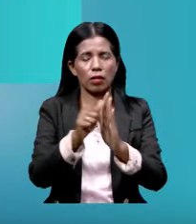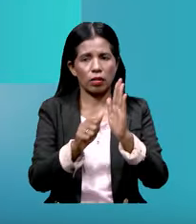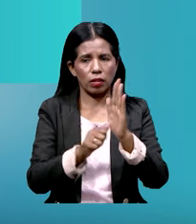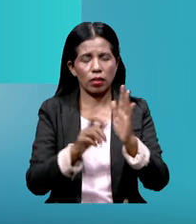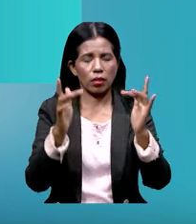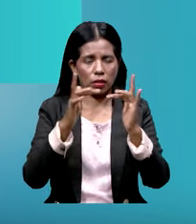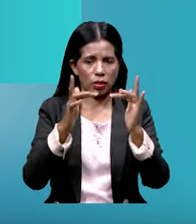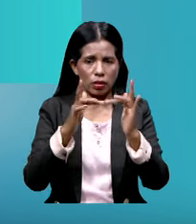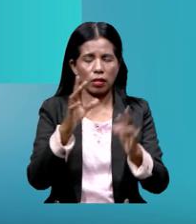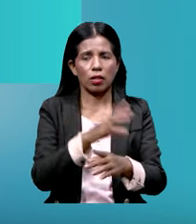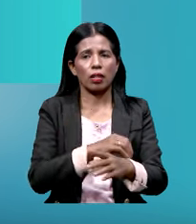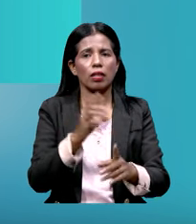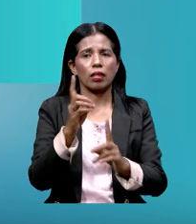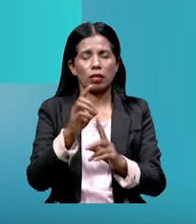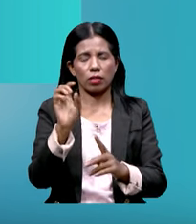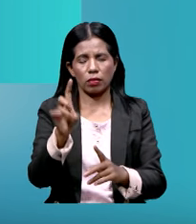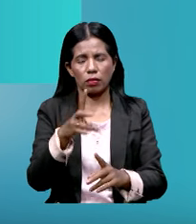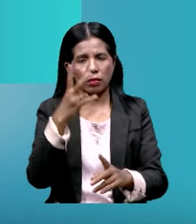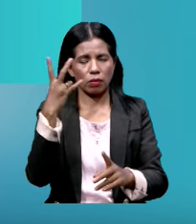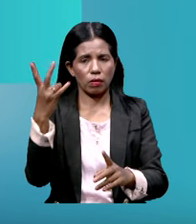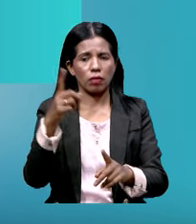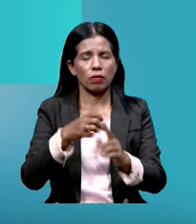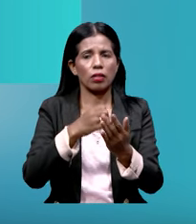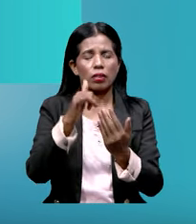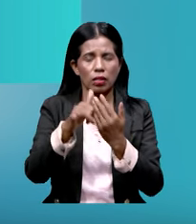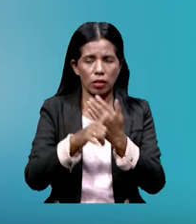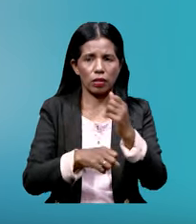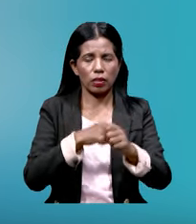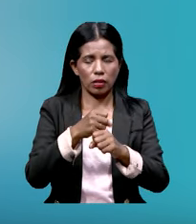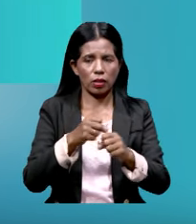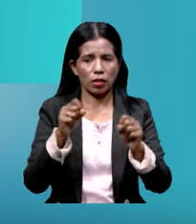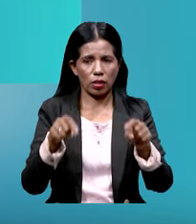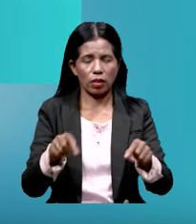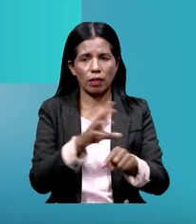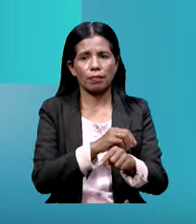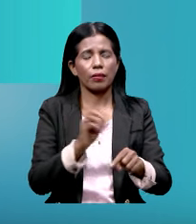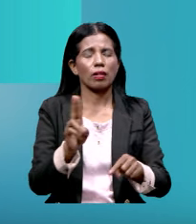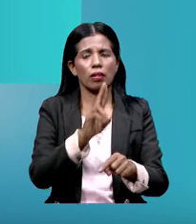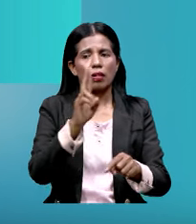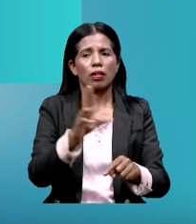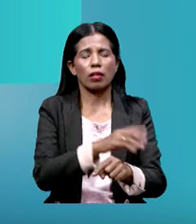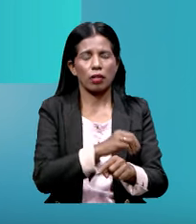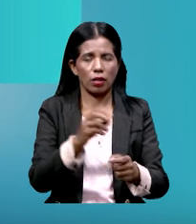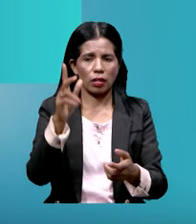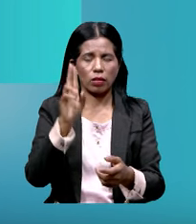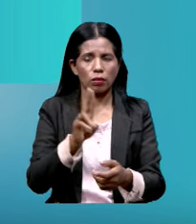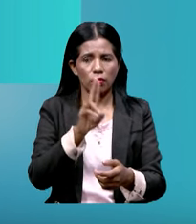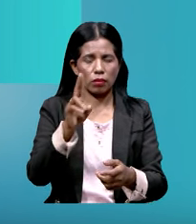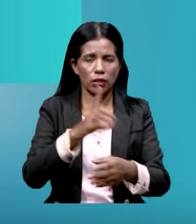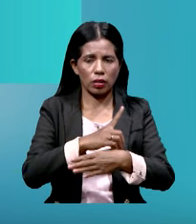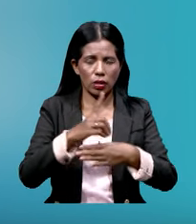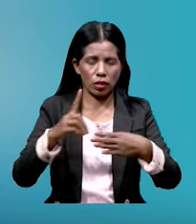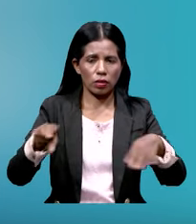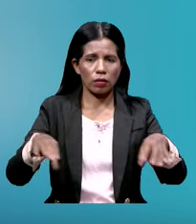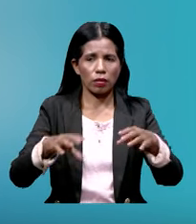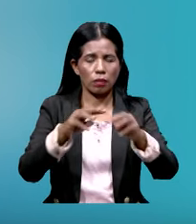ba pasaporte e halo rongsan resivalo fulan janeiro tinang ne, no aplicação agendamento online ne, foi aplica iha direção geral serviço